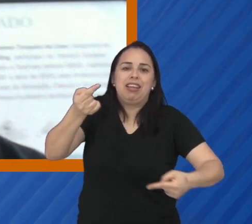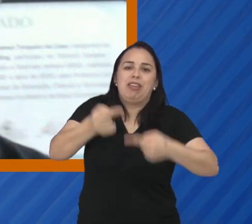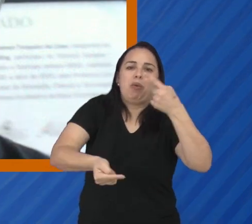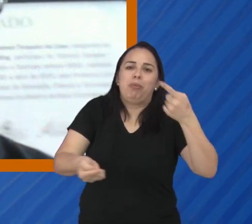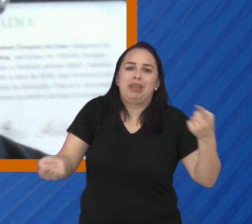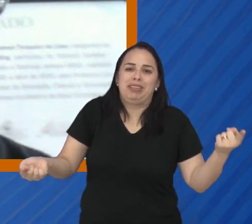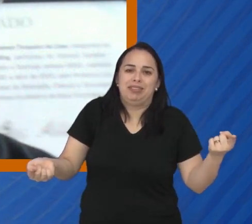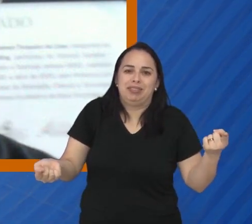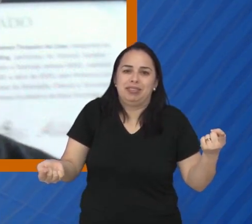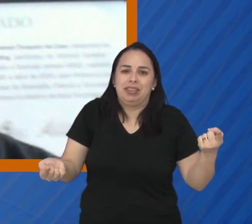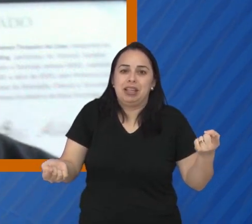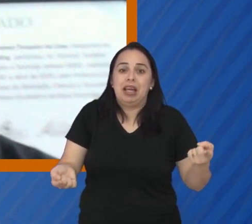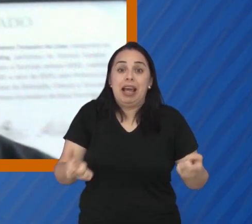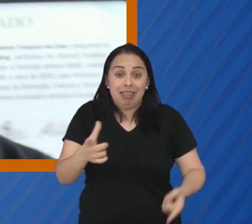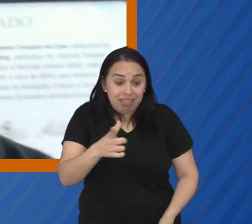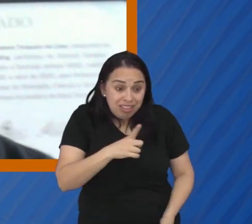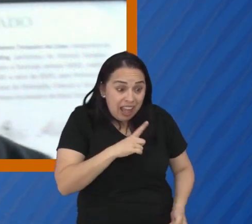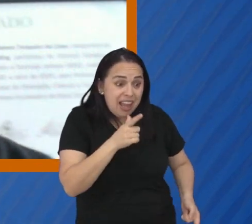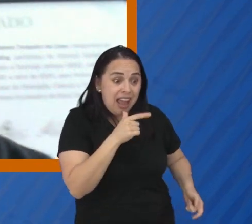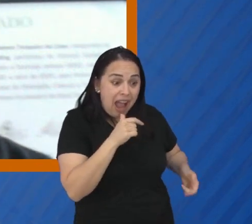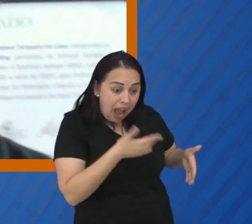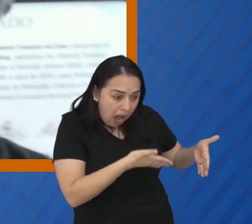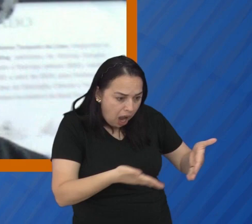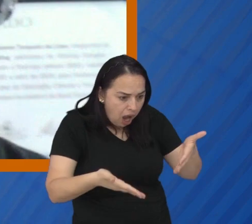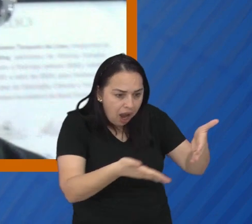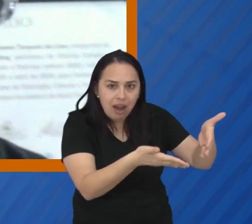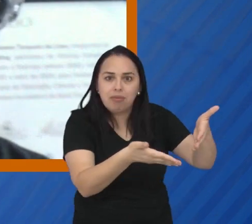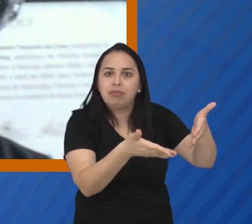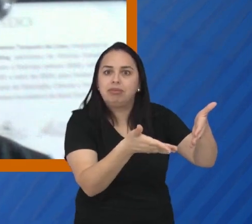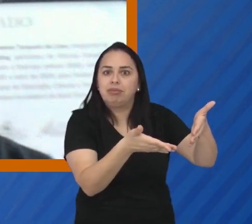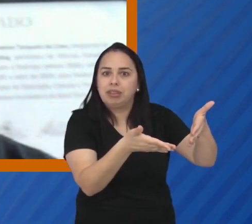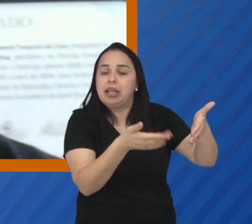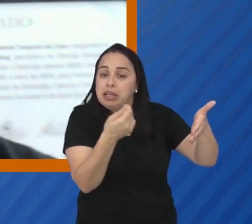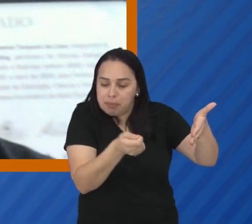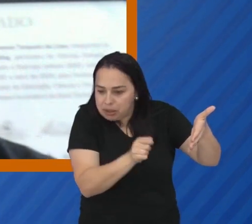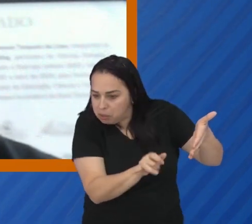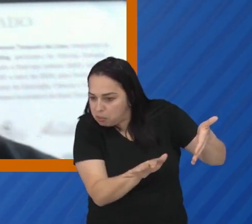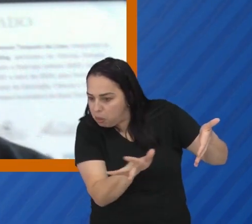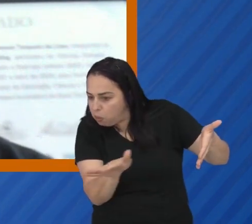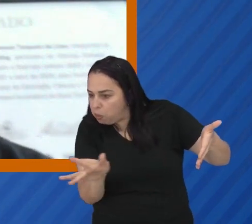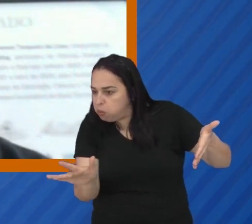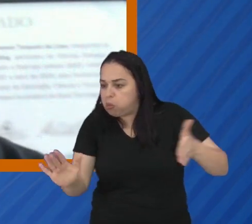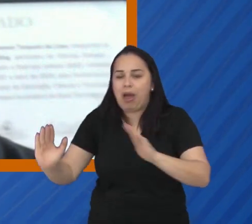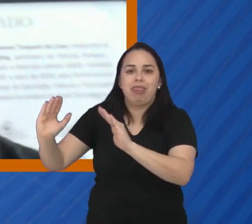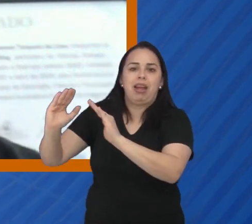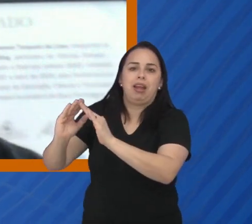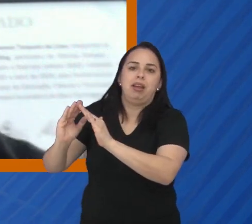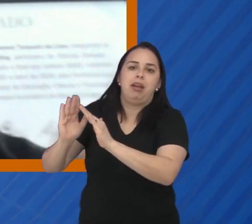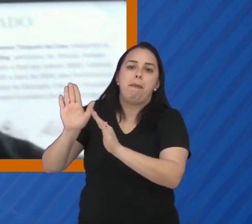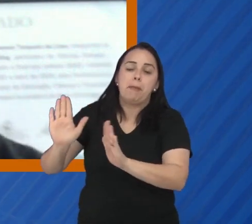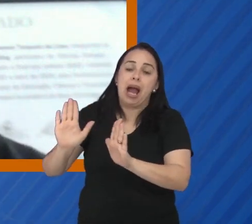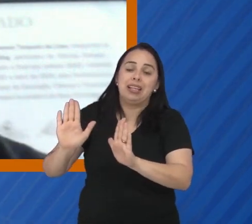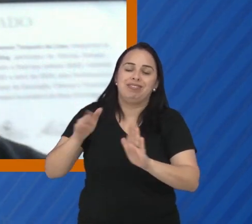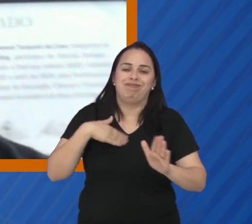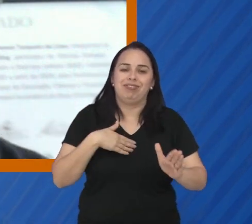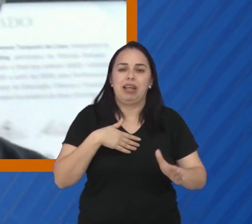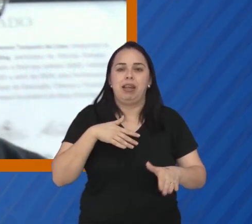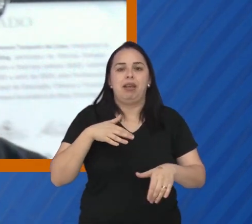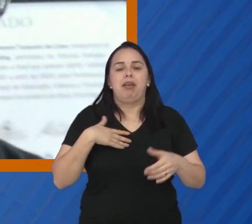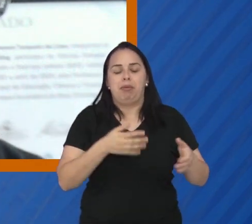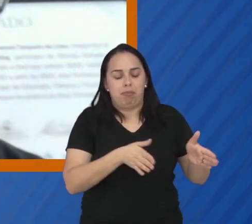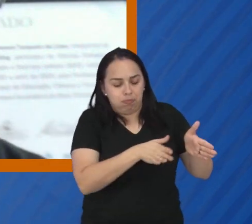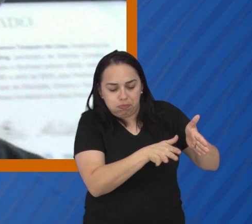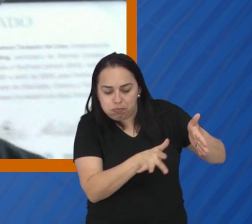da gente ter muito recurso, ou seja, deveria chegar até as pessoas, mas muitas vezes a gente perde ou no desperdício de